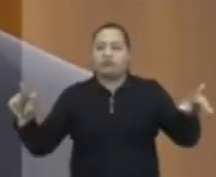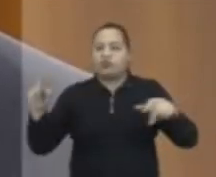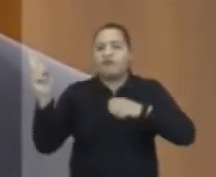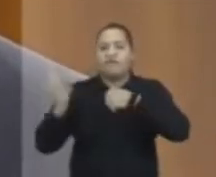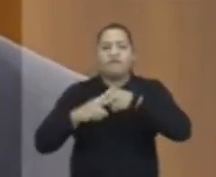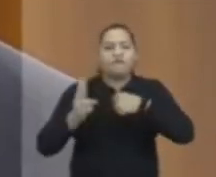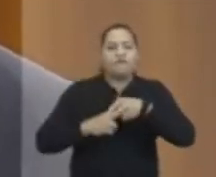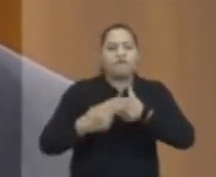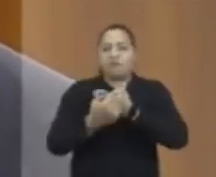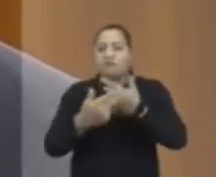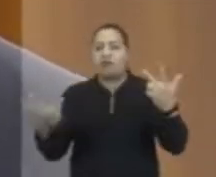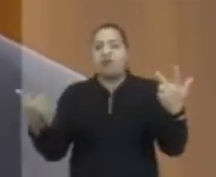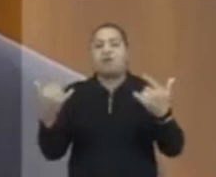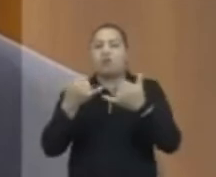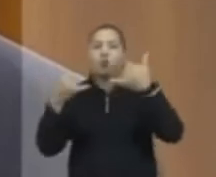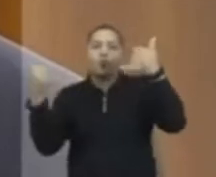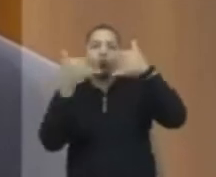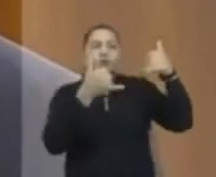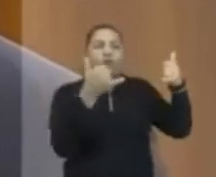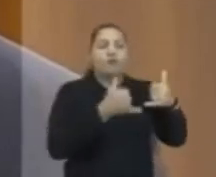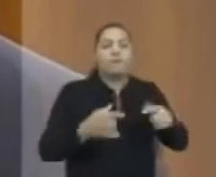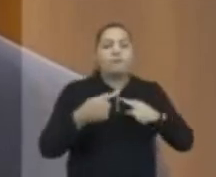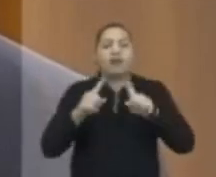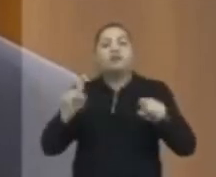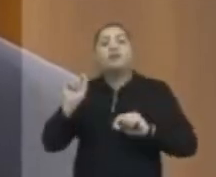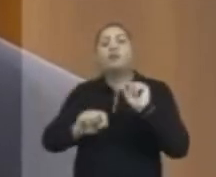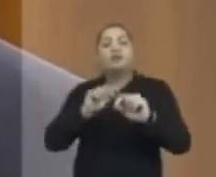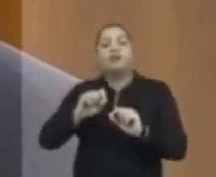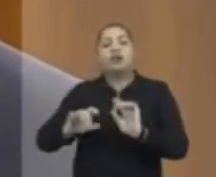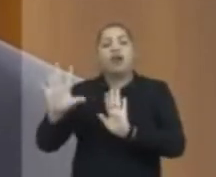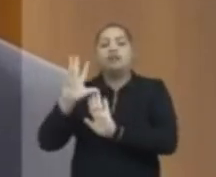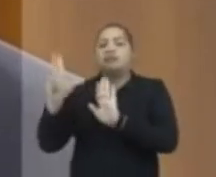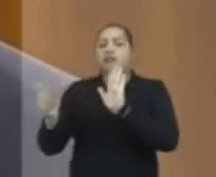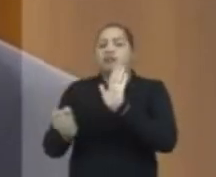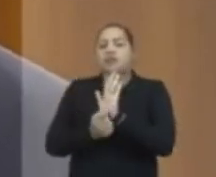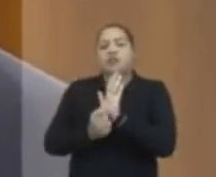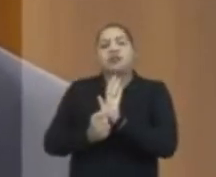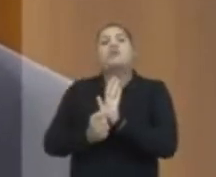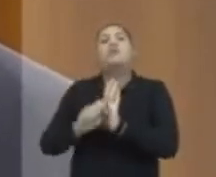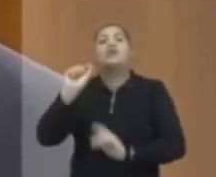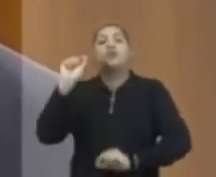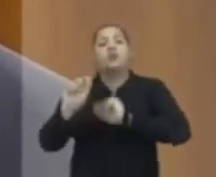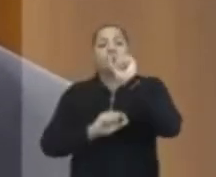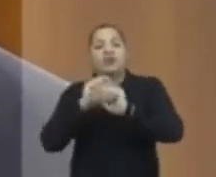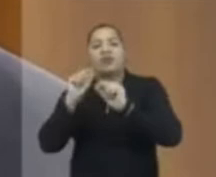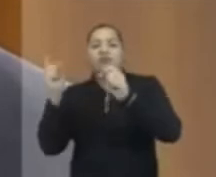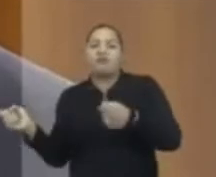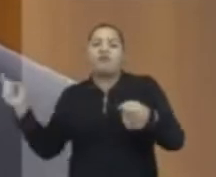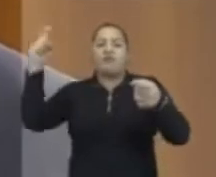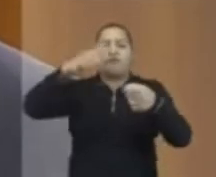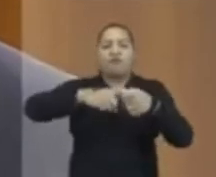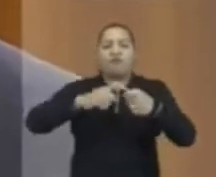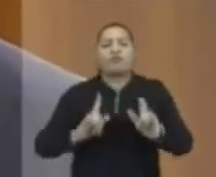algo que me parece importante ressaltar, que é o simbolismo de voltarmos à nossa sede da Domingos Marreiro